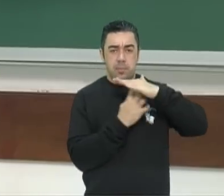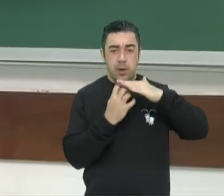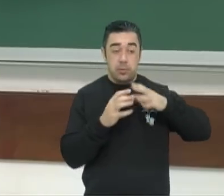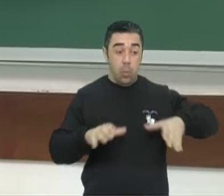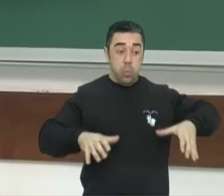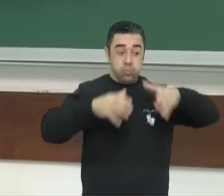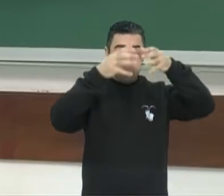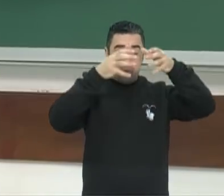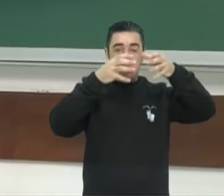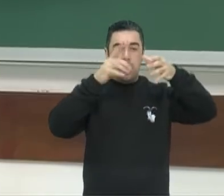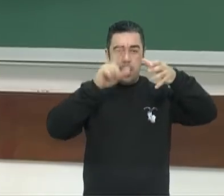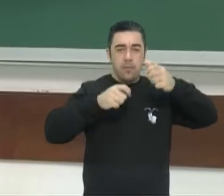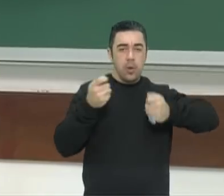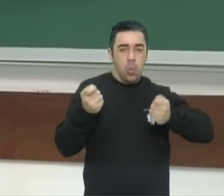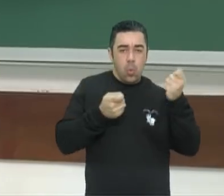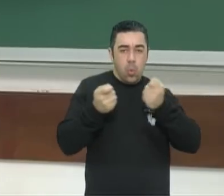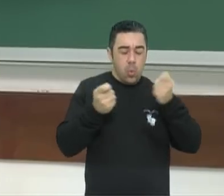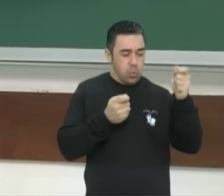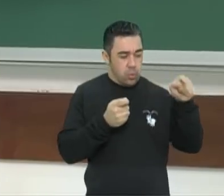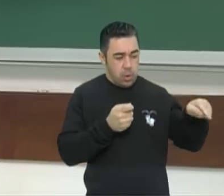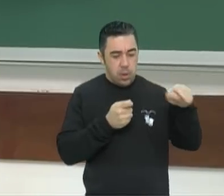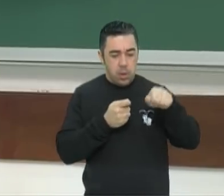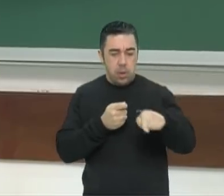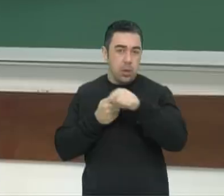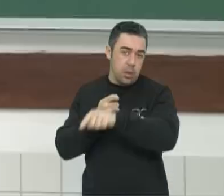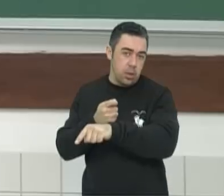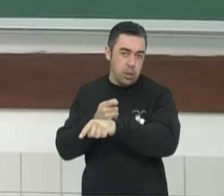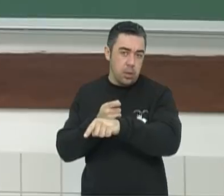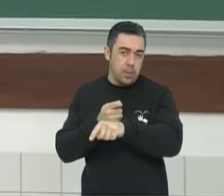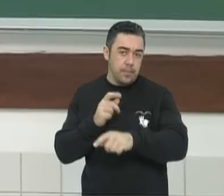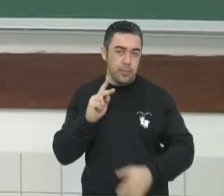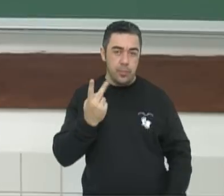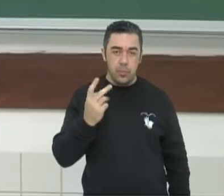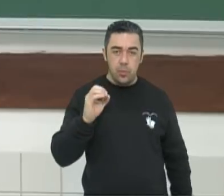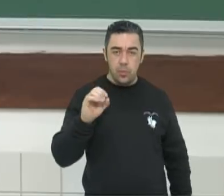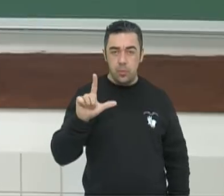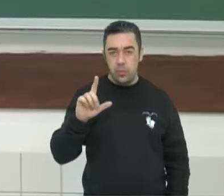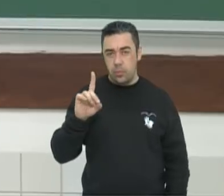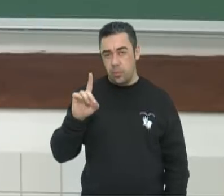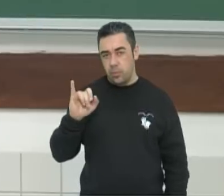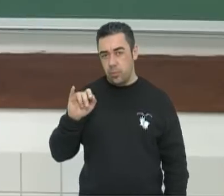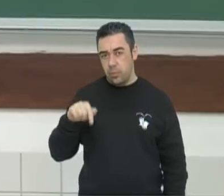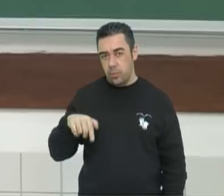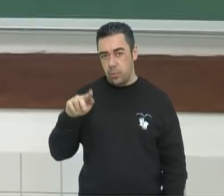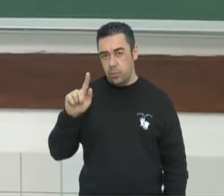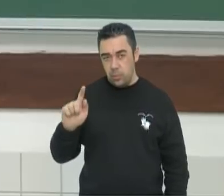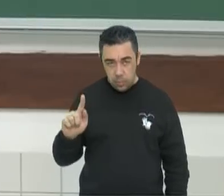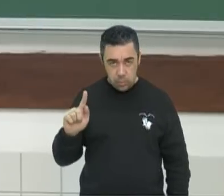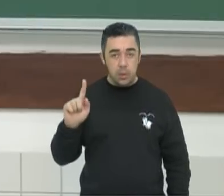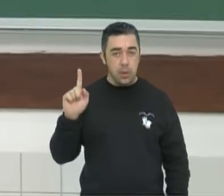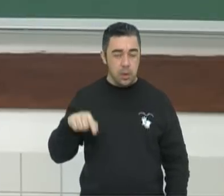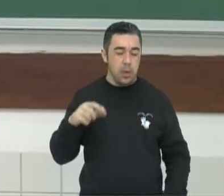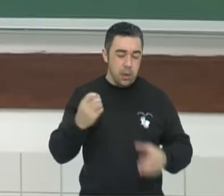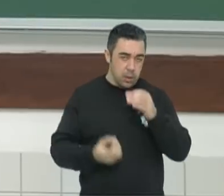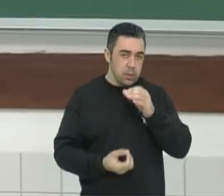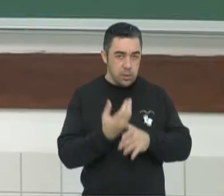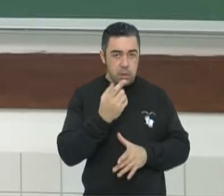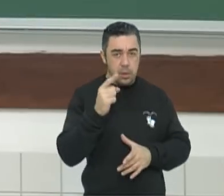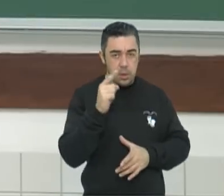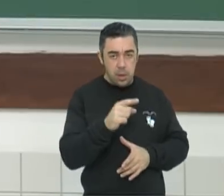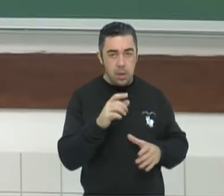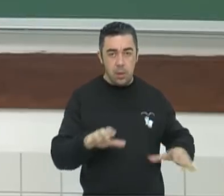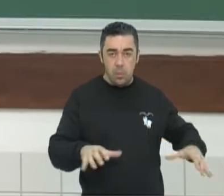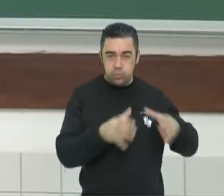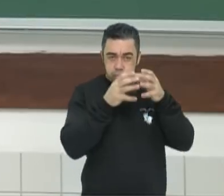vai gerenciar essas outras empresas. A holding, essa empresa nascida desse conjunto de empresas,